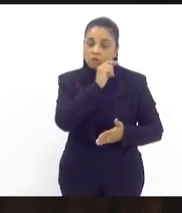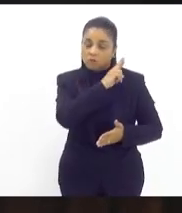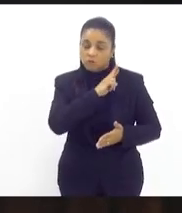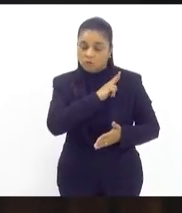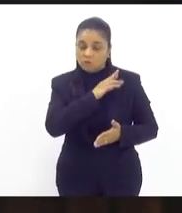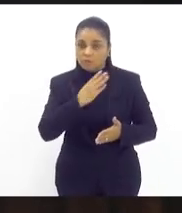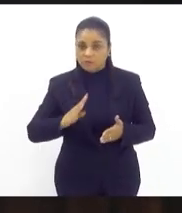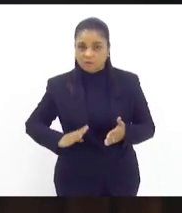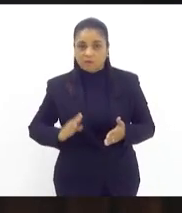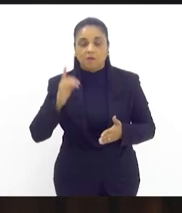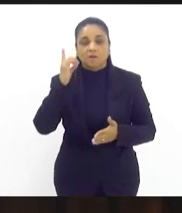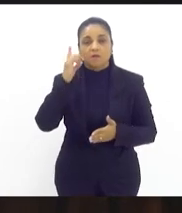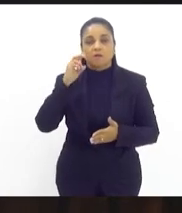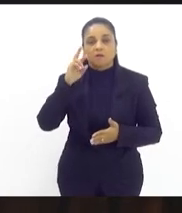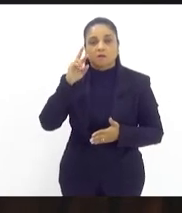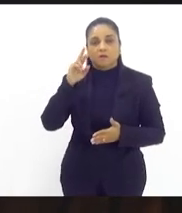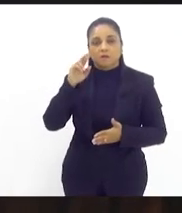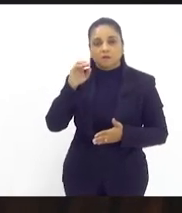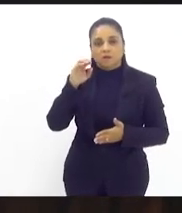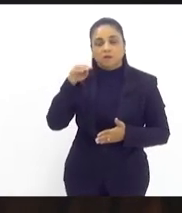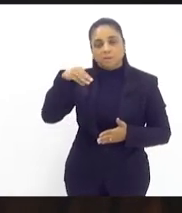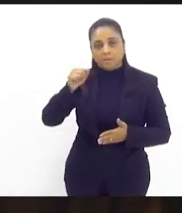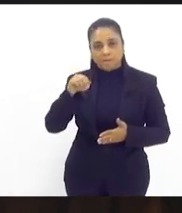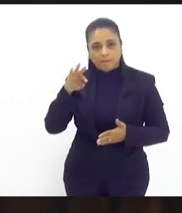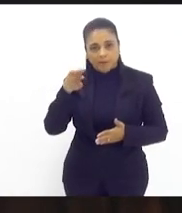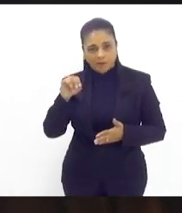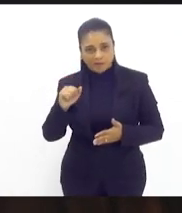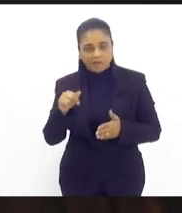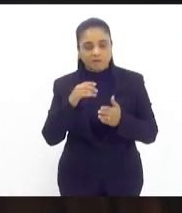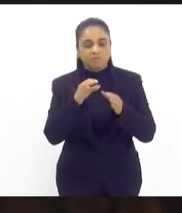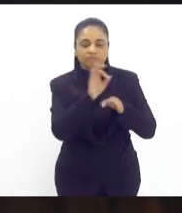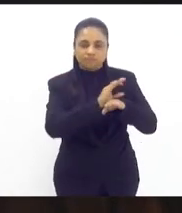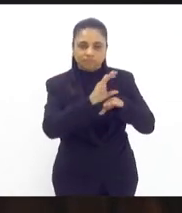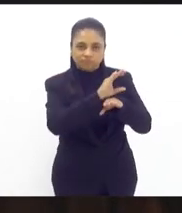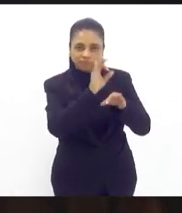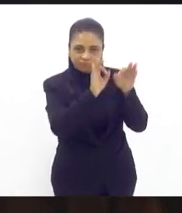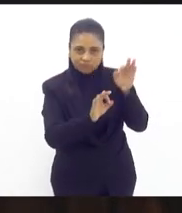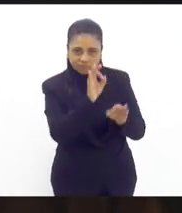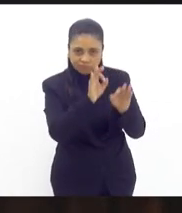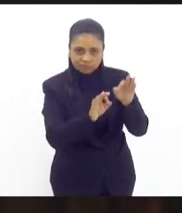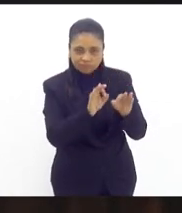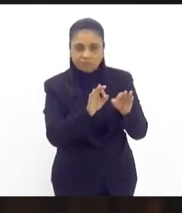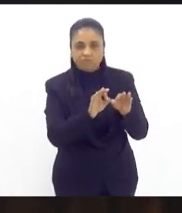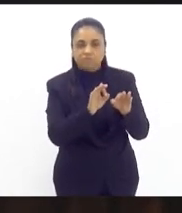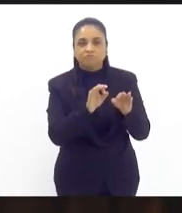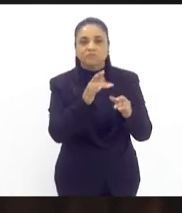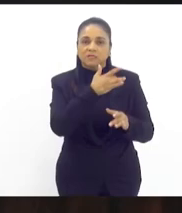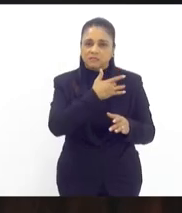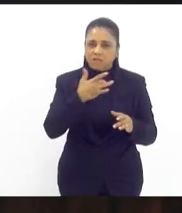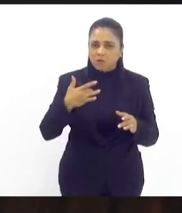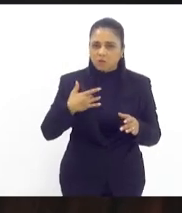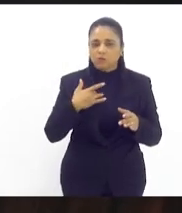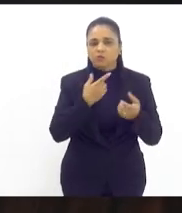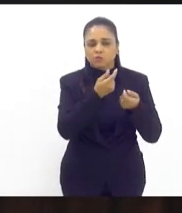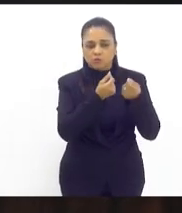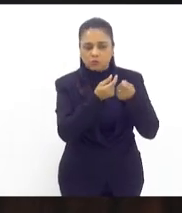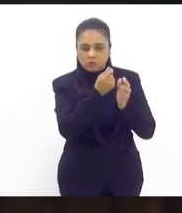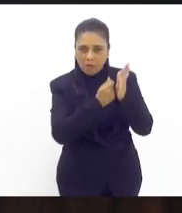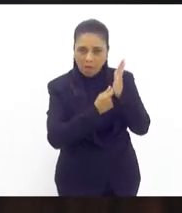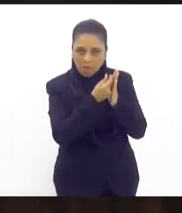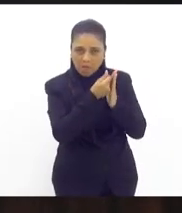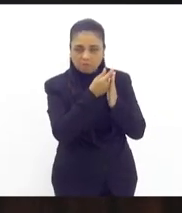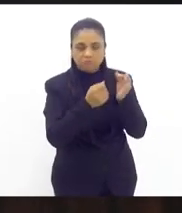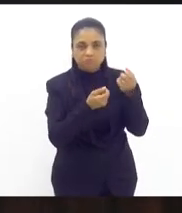Rocha e zeidan entendendo de parecer de das comissões constituições de Justiça Justiça de saúde orçamento Finanças